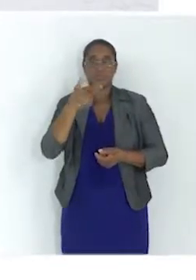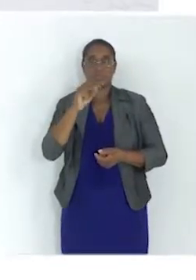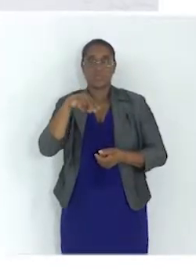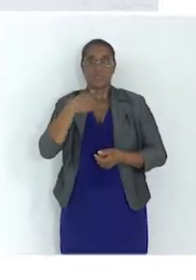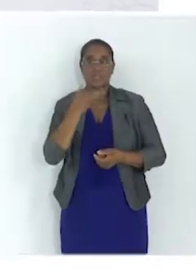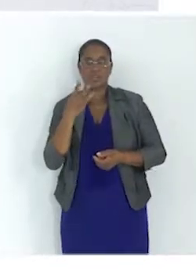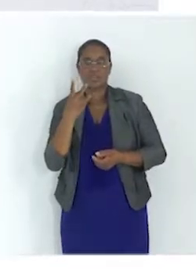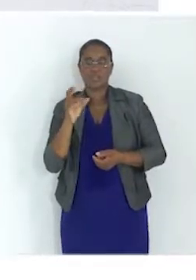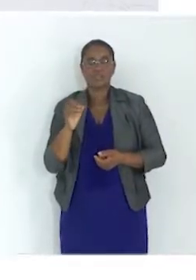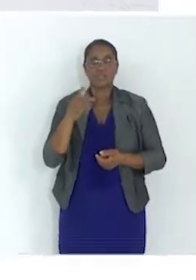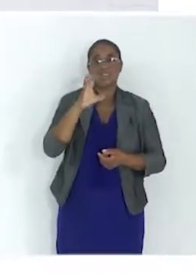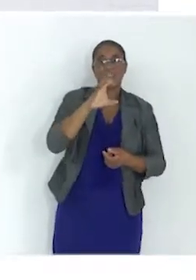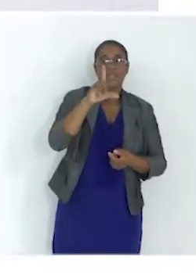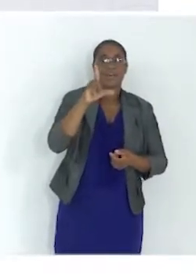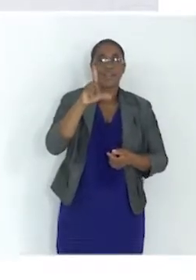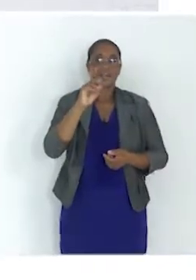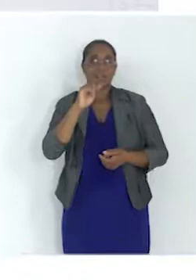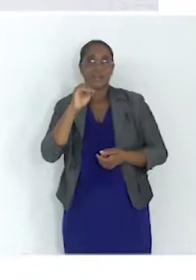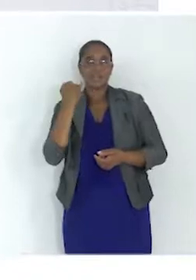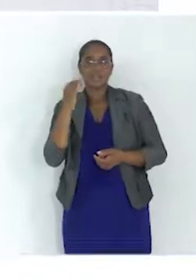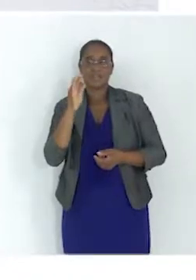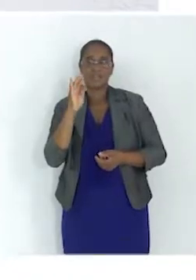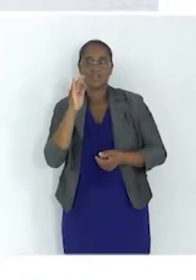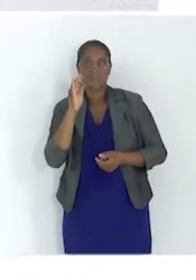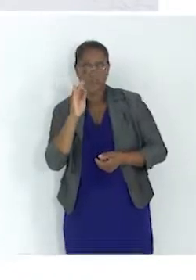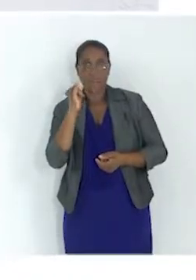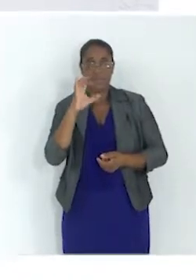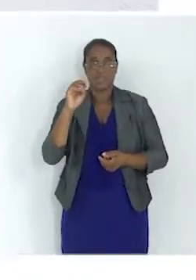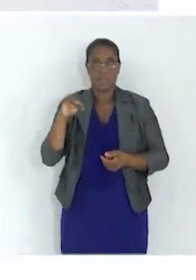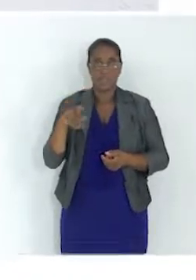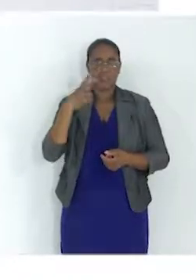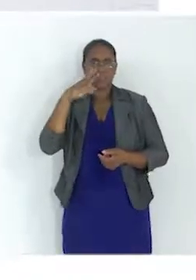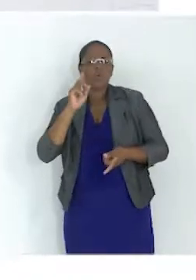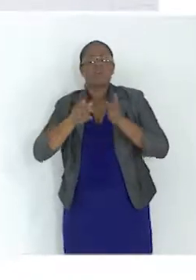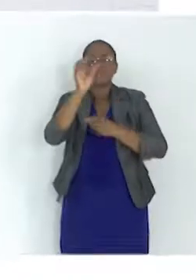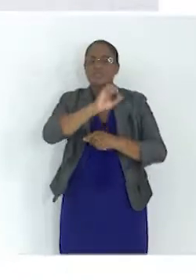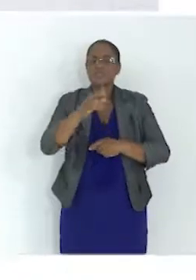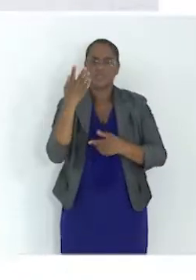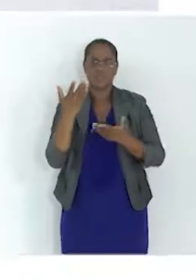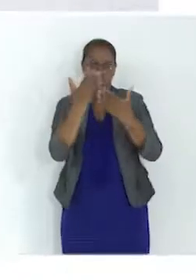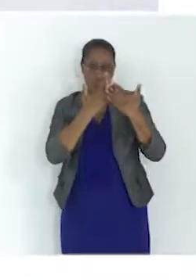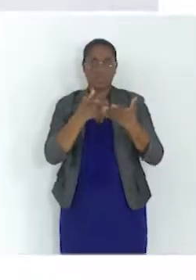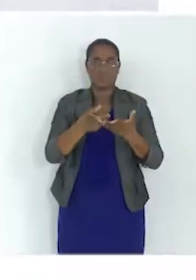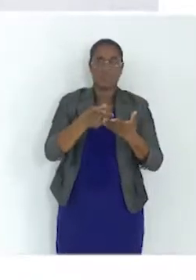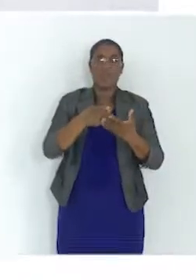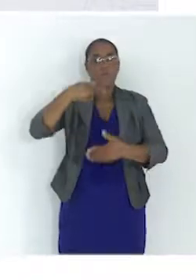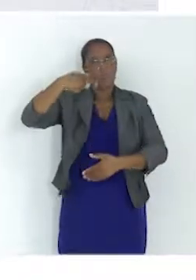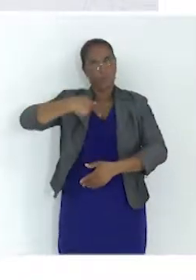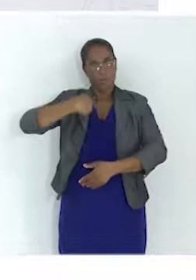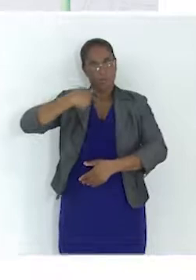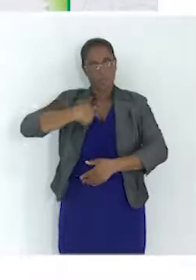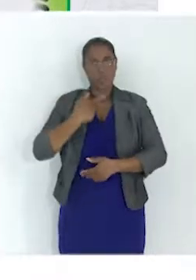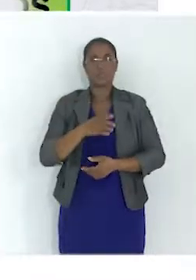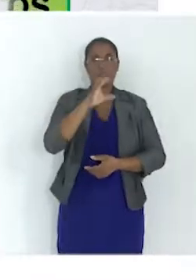que vocês estudaram. Os substantivos classificam-se em próprios, comuns. E dos comuns